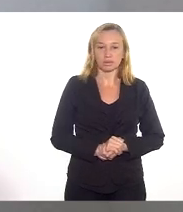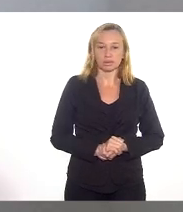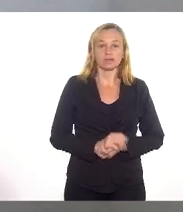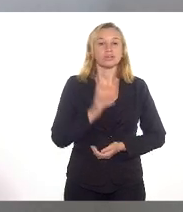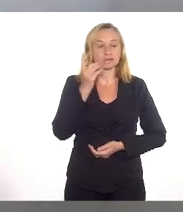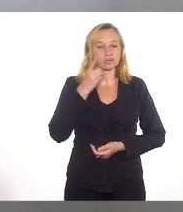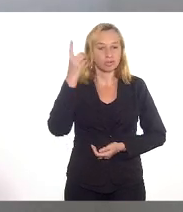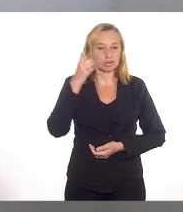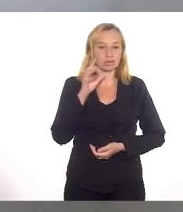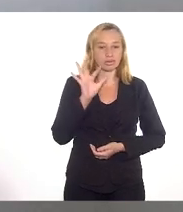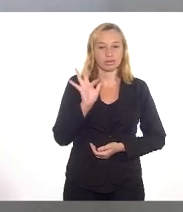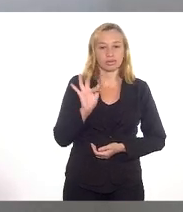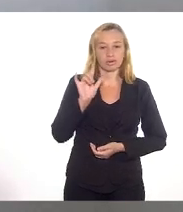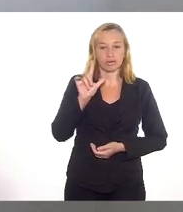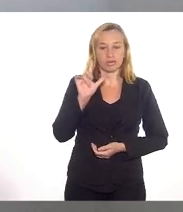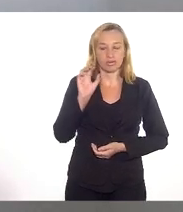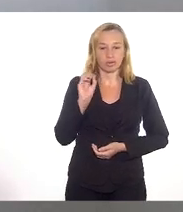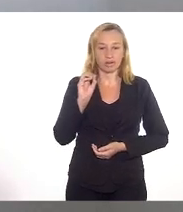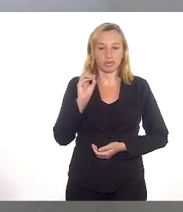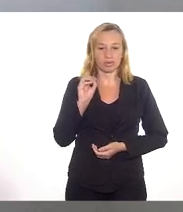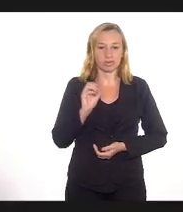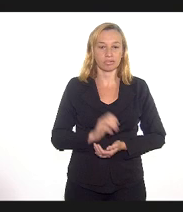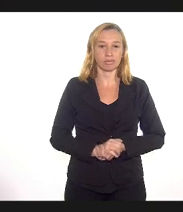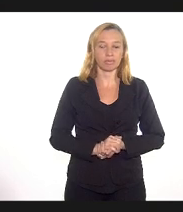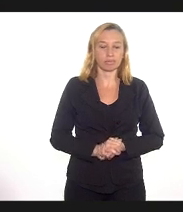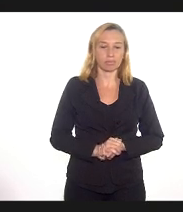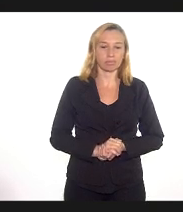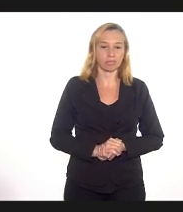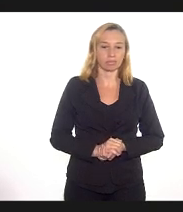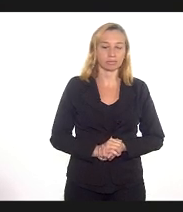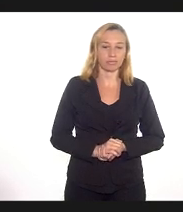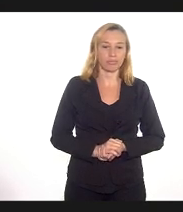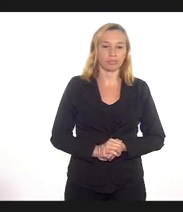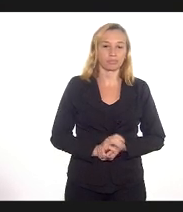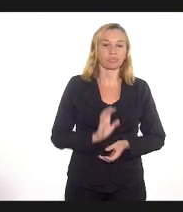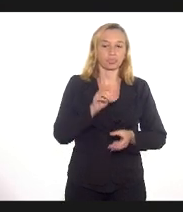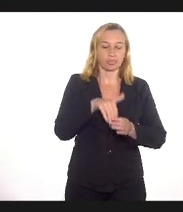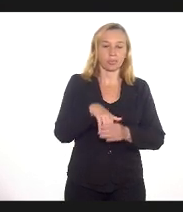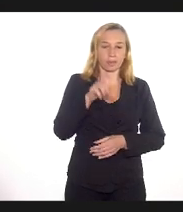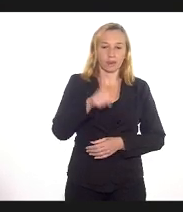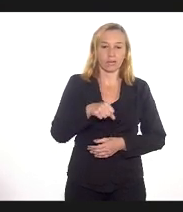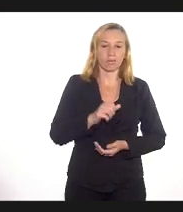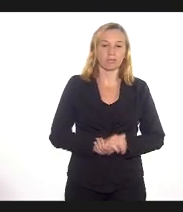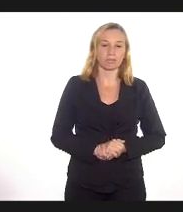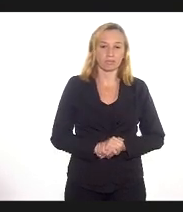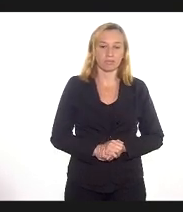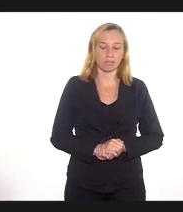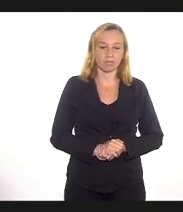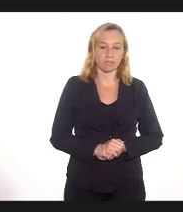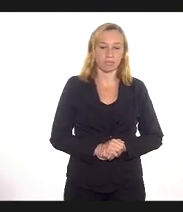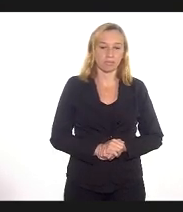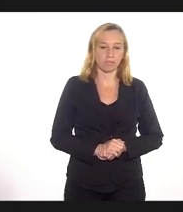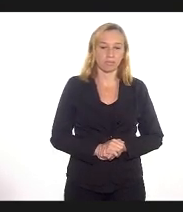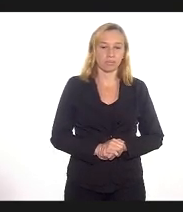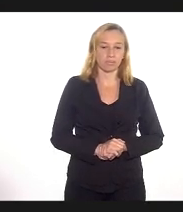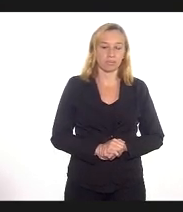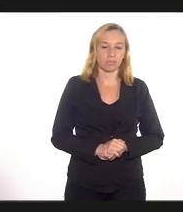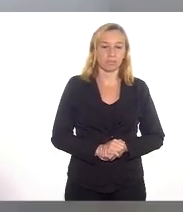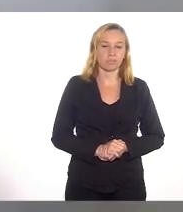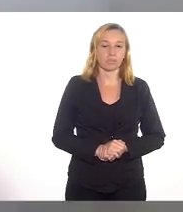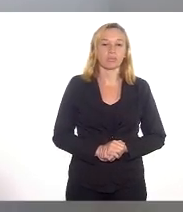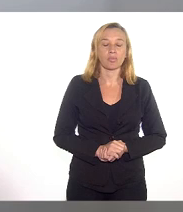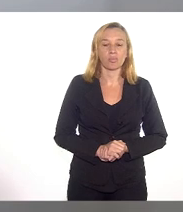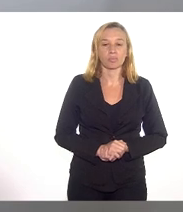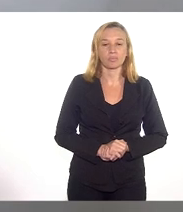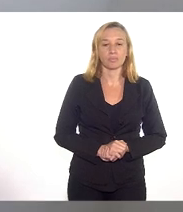Deputado Flávio Serafini. Senhor presidente, deputado Flávio Serafini vota sim. Bom projeto, deputado Carlos Mim. Votou